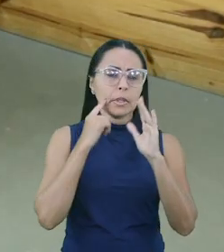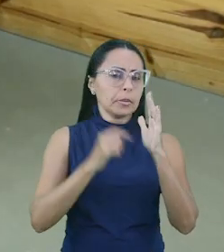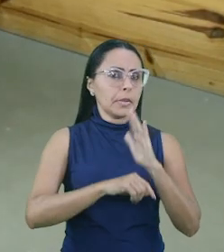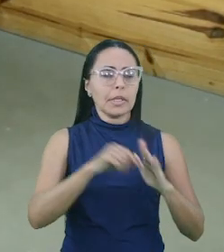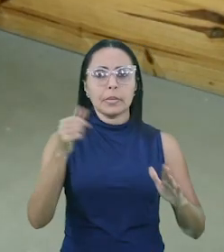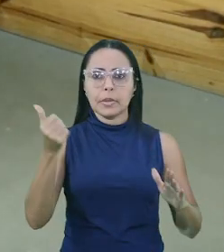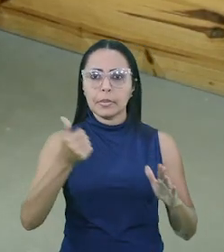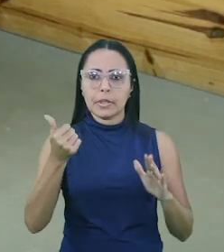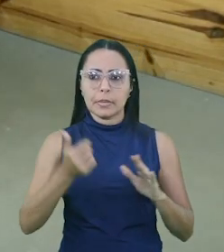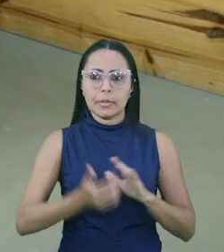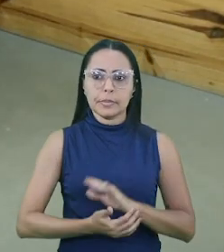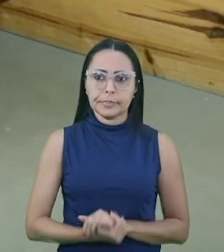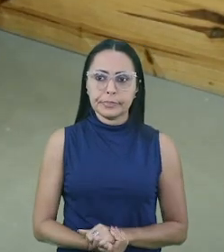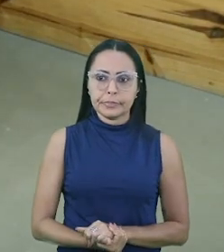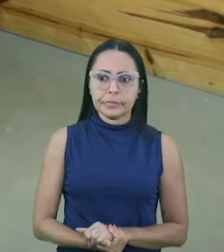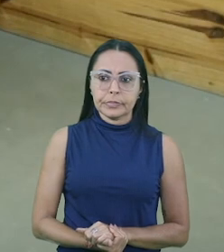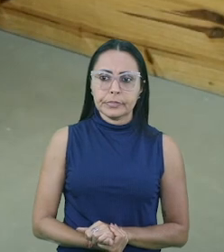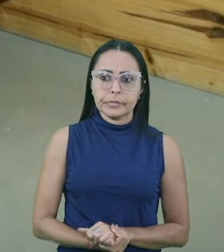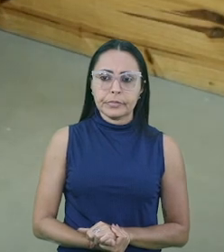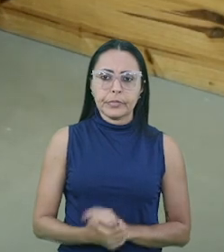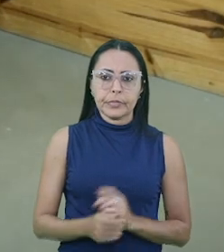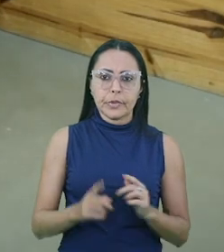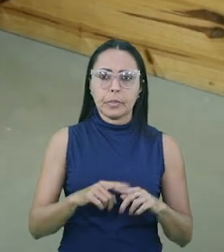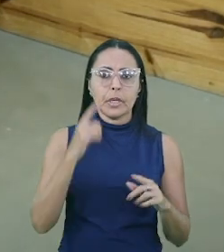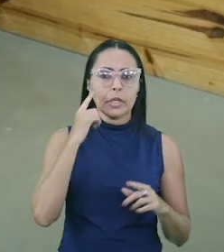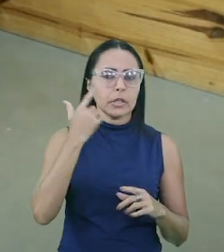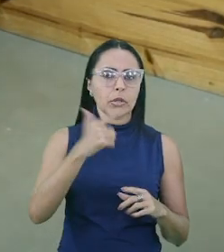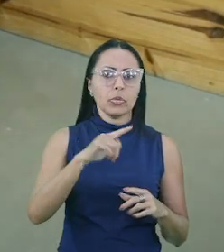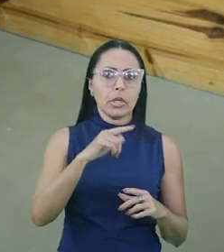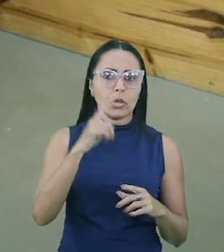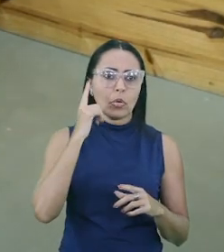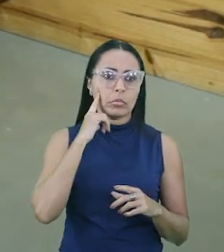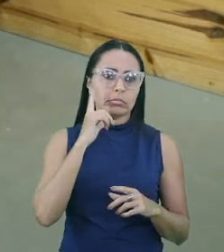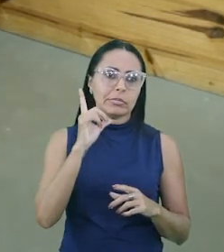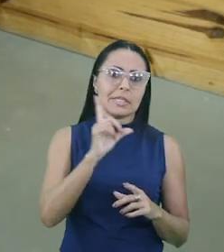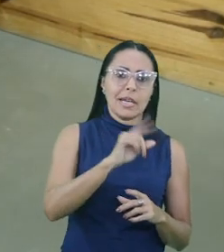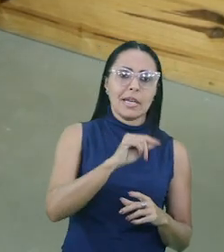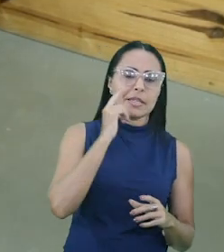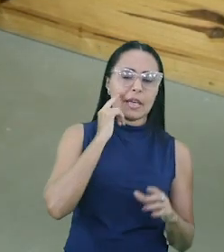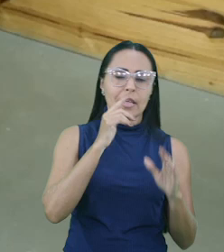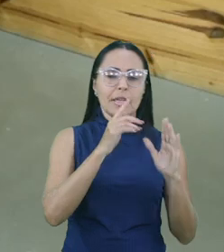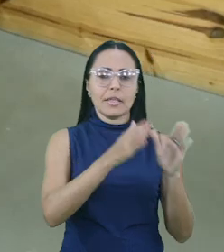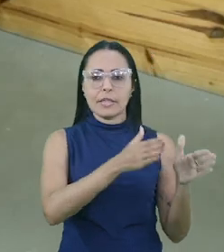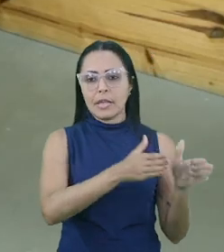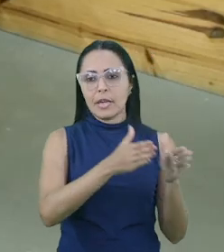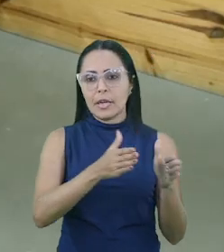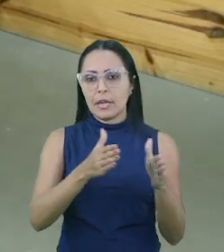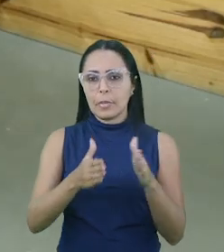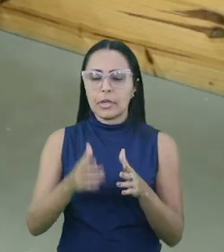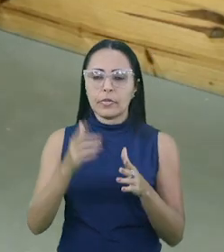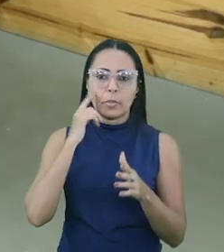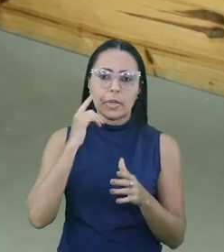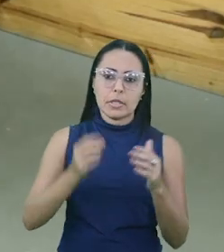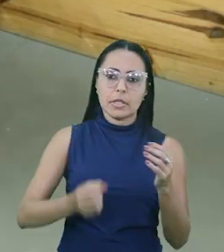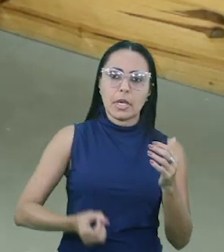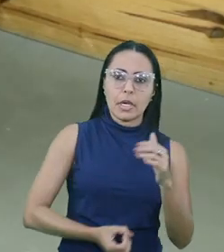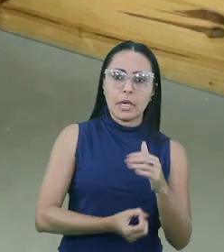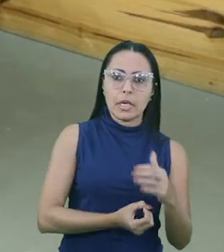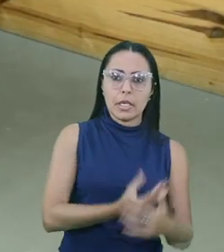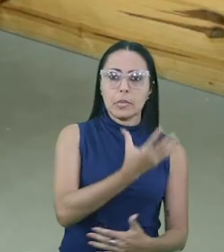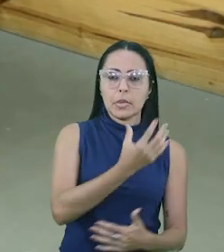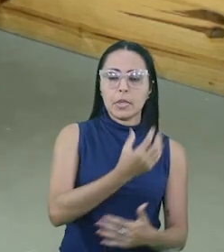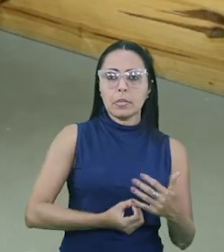camada. Mas não tem como fugir dessa etapa de digitalizar, porque eu vou precisar imprimir, talvez trazer até